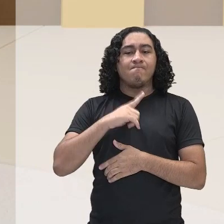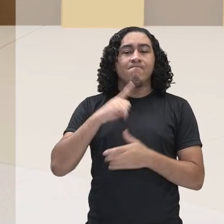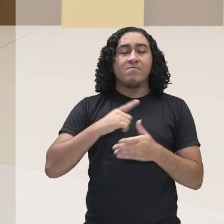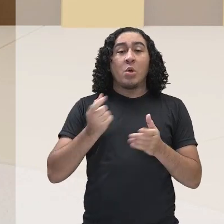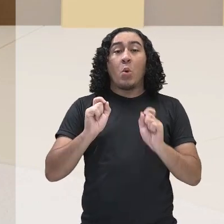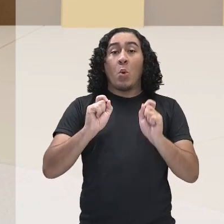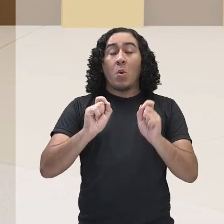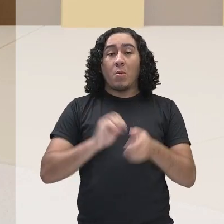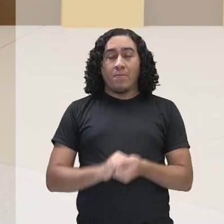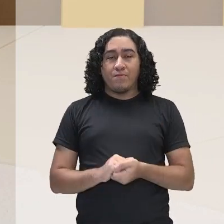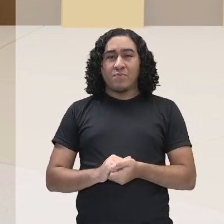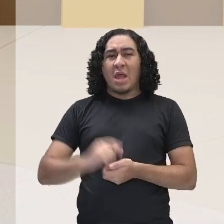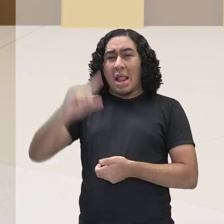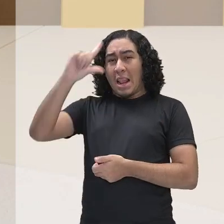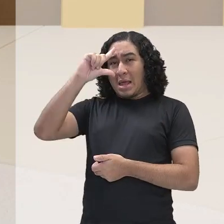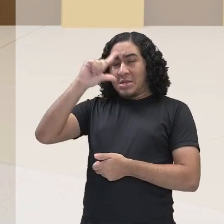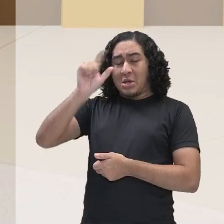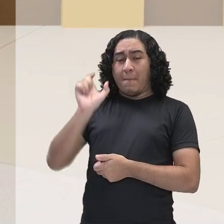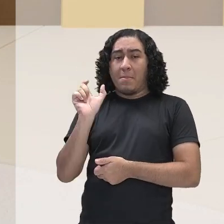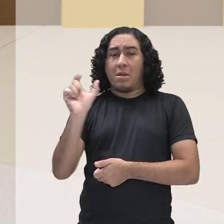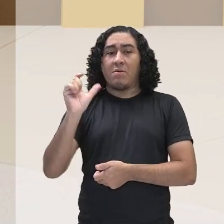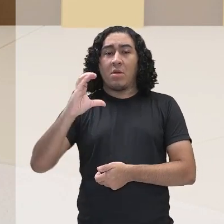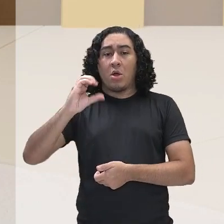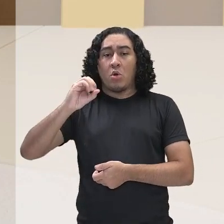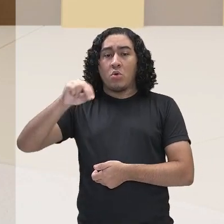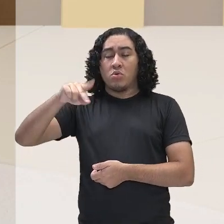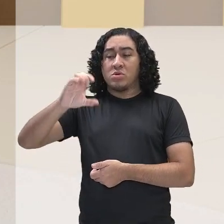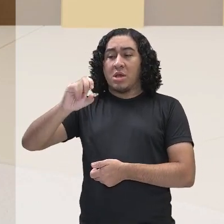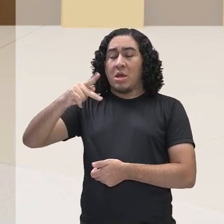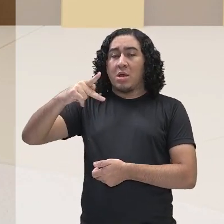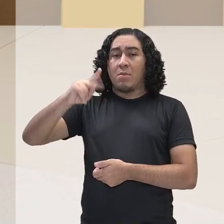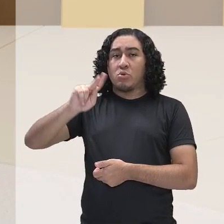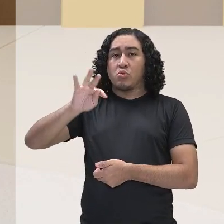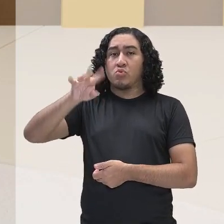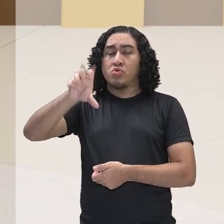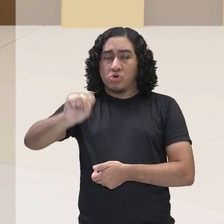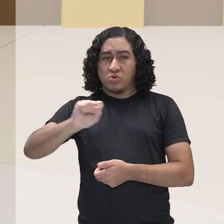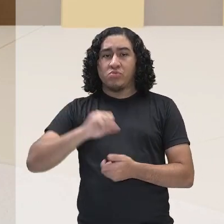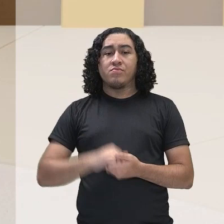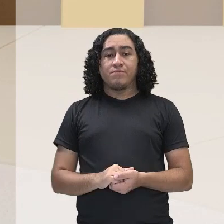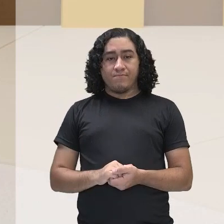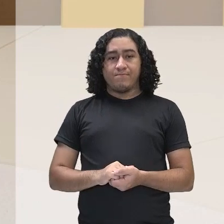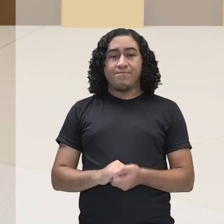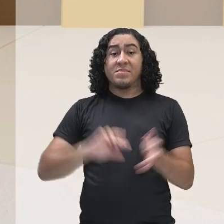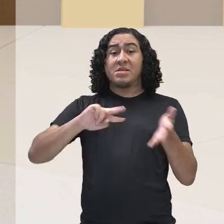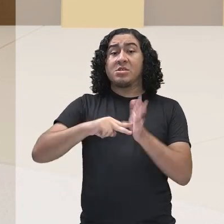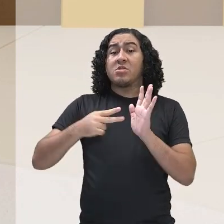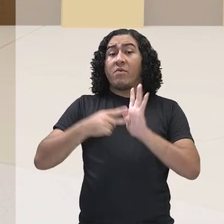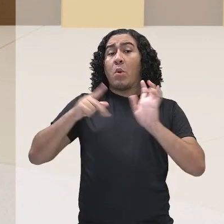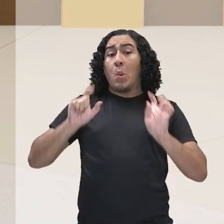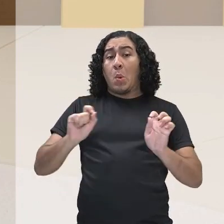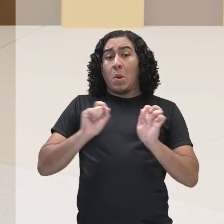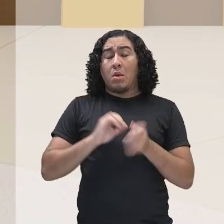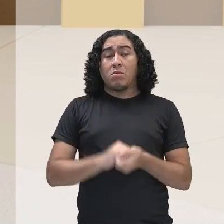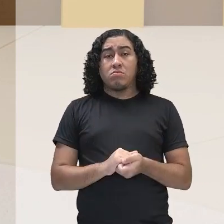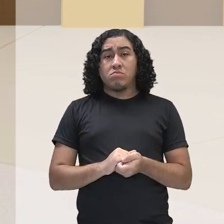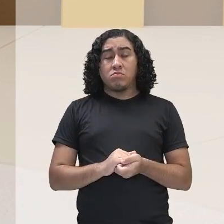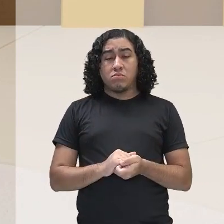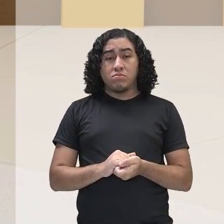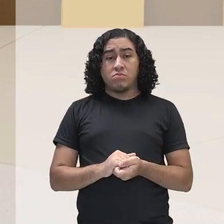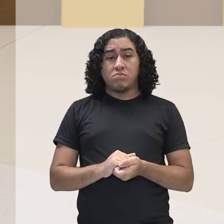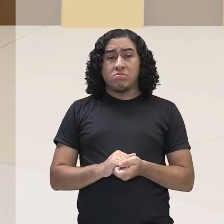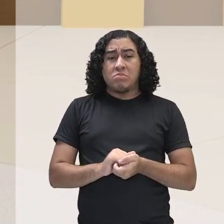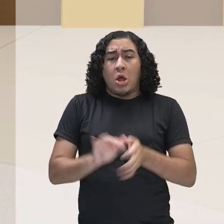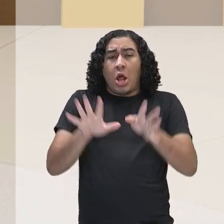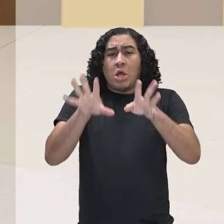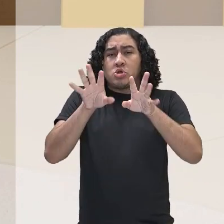latim e da palavra conceptus, que vem do verbo concepiere, tá bom? Que significa coisa concebida